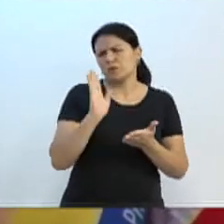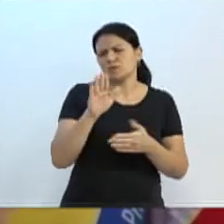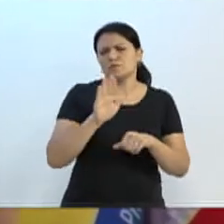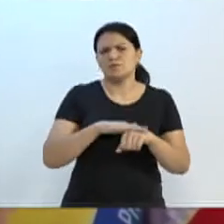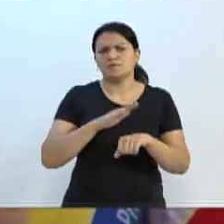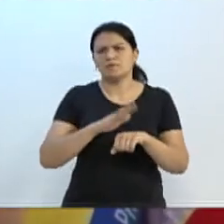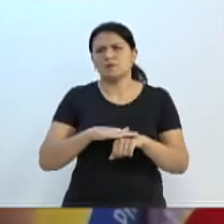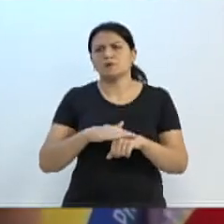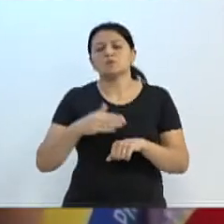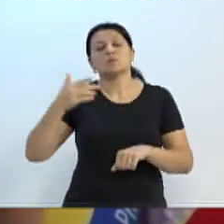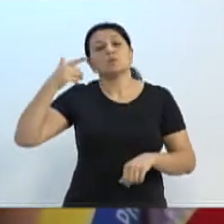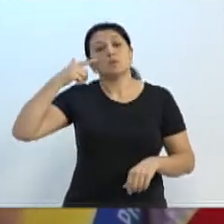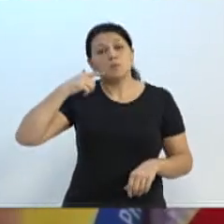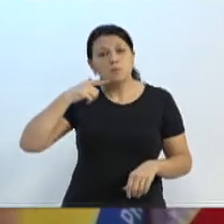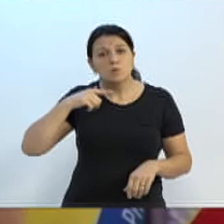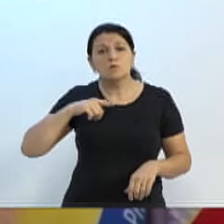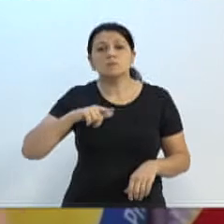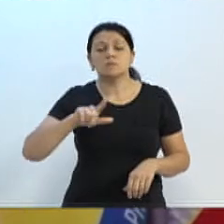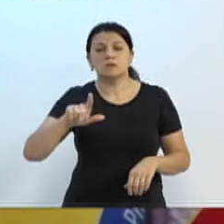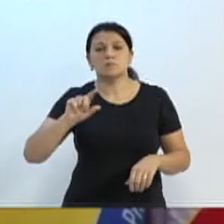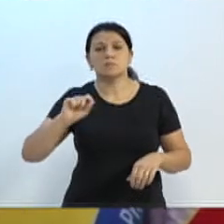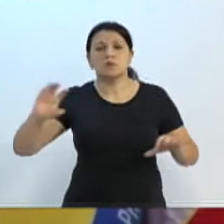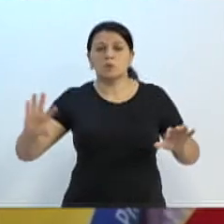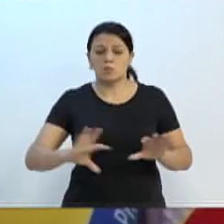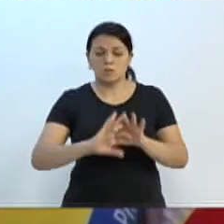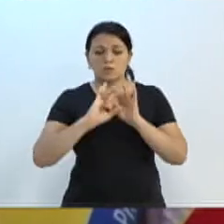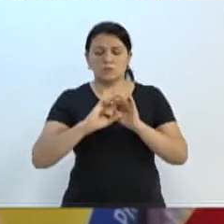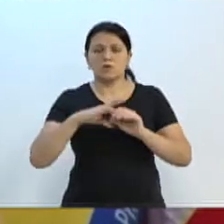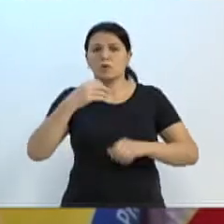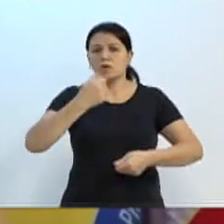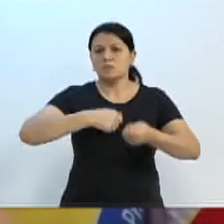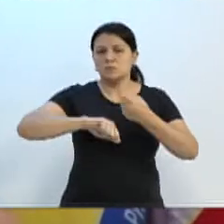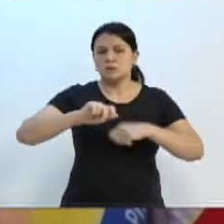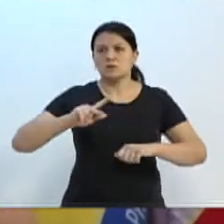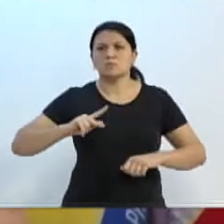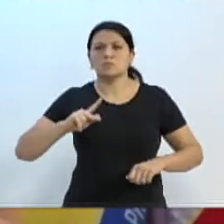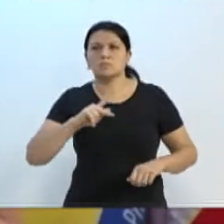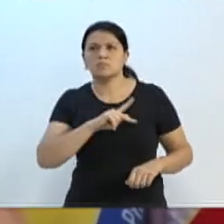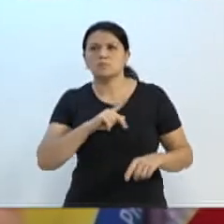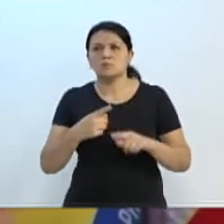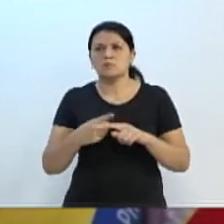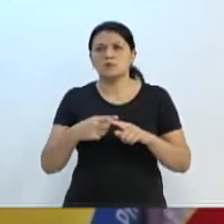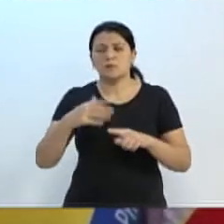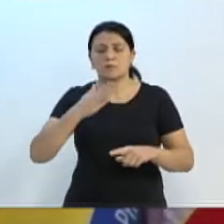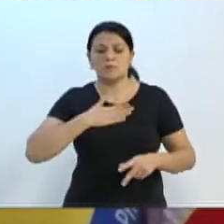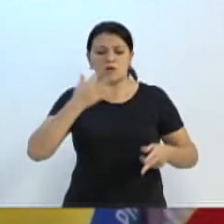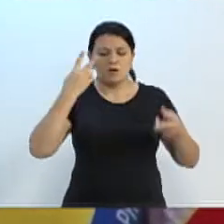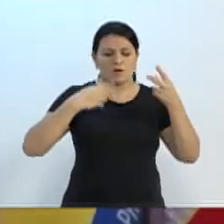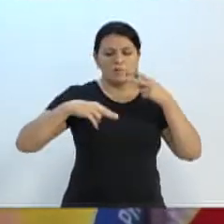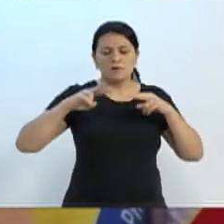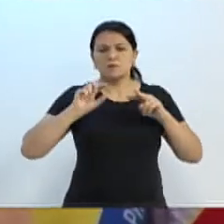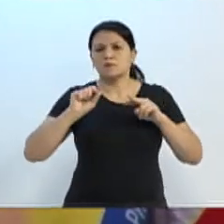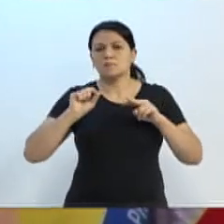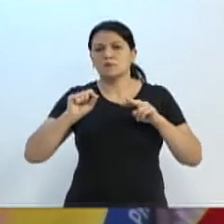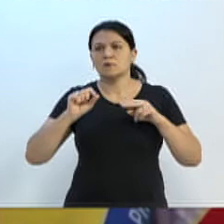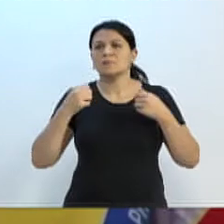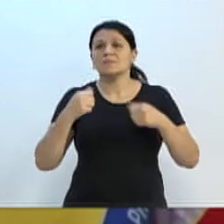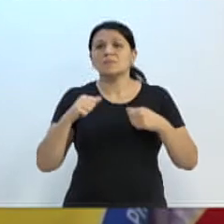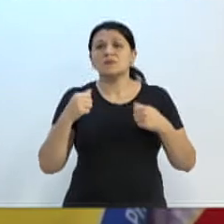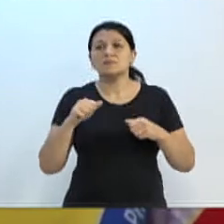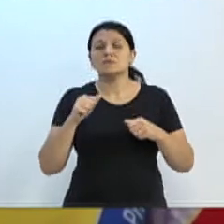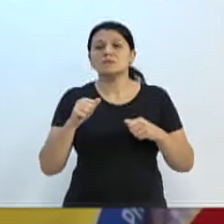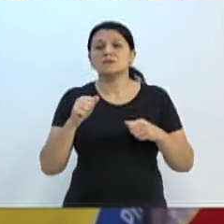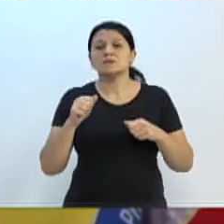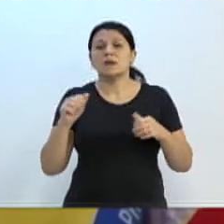até conseguimos aí fazer uma conexão com a administração pública em alguns pontos, porque na minha visão essa é uma questão que pode ser resolvida de fato